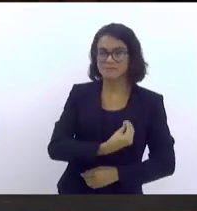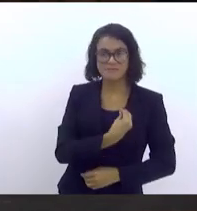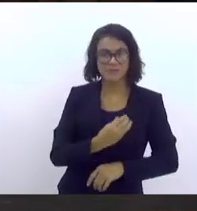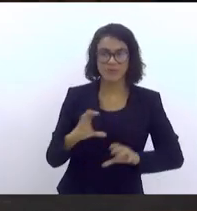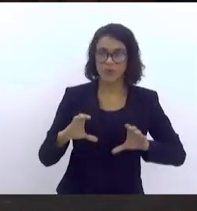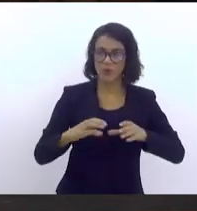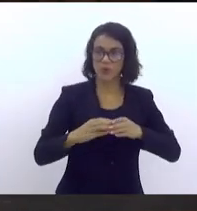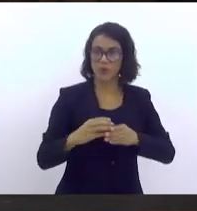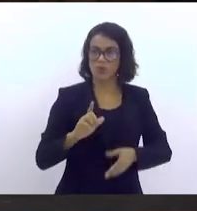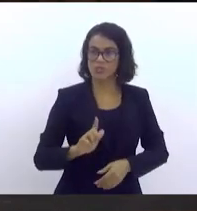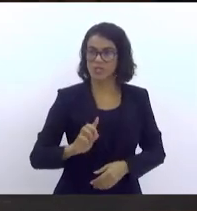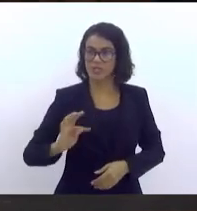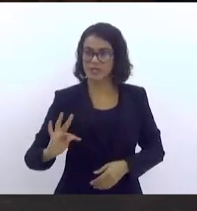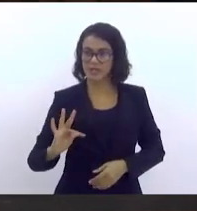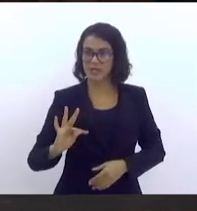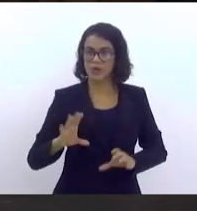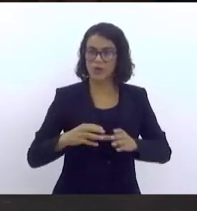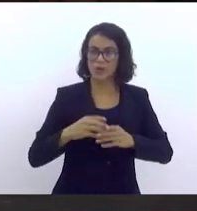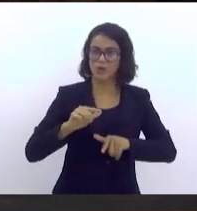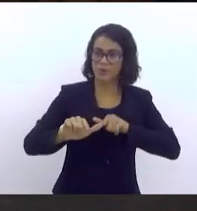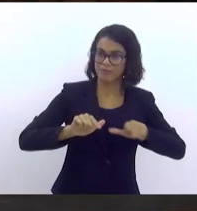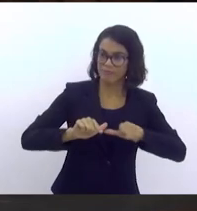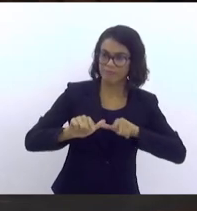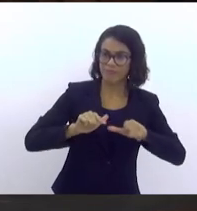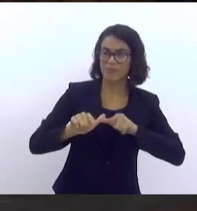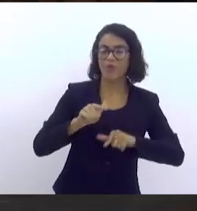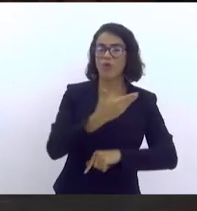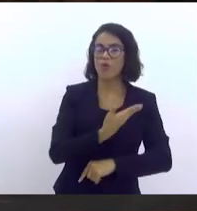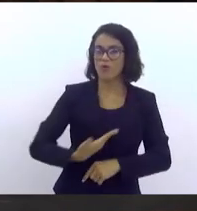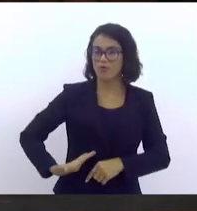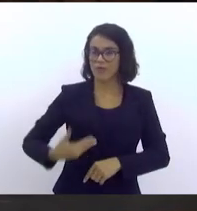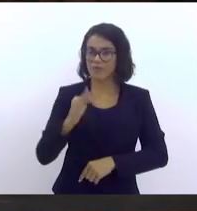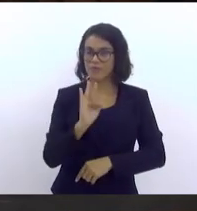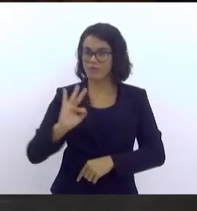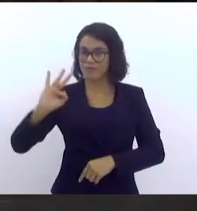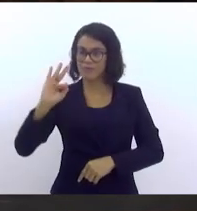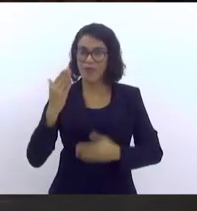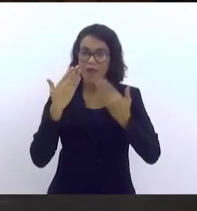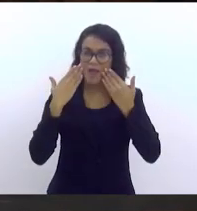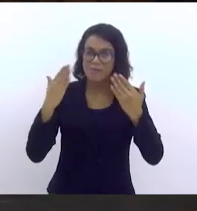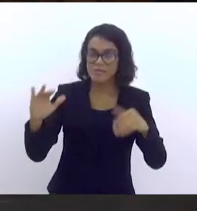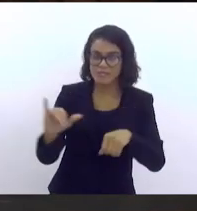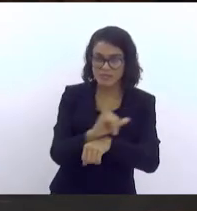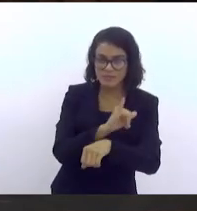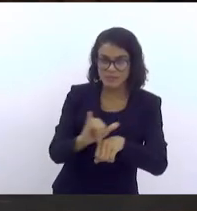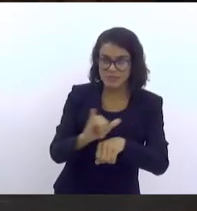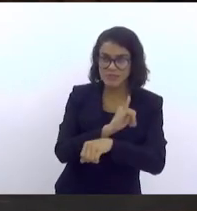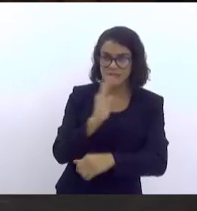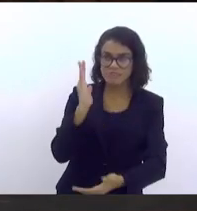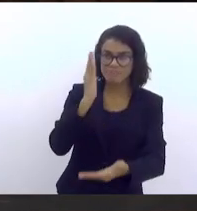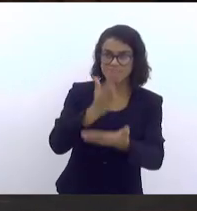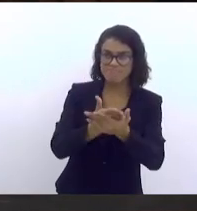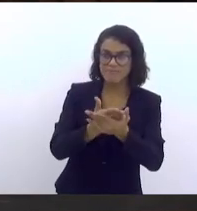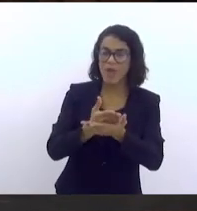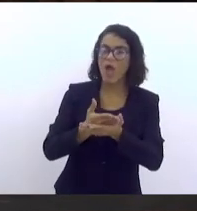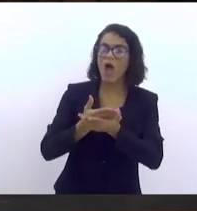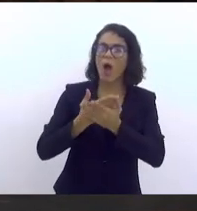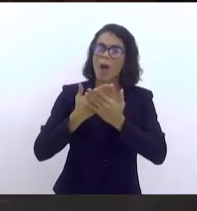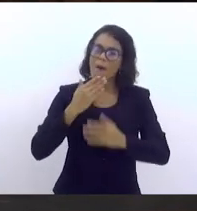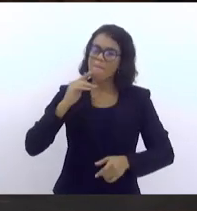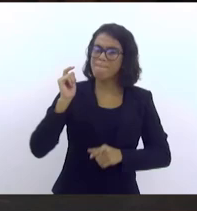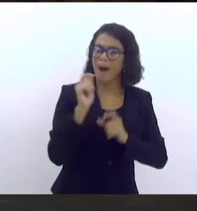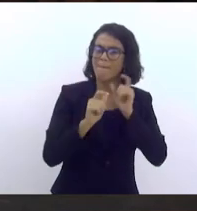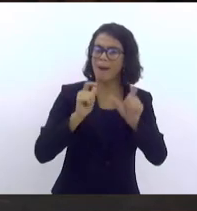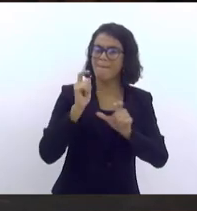trabalho que foi organizado pelo Governo Federal para apresentação de estratégias de combate ao discurso de ódio ou extremismo